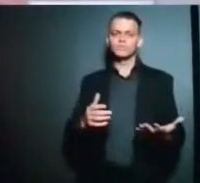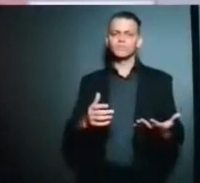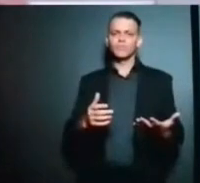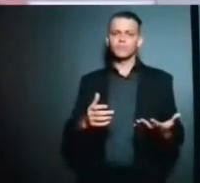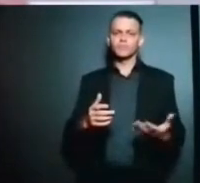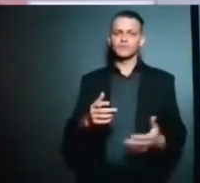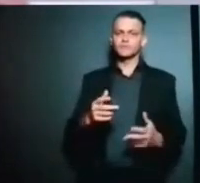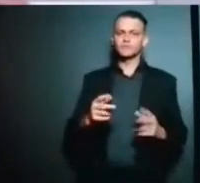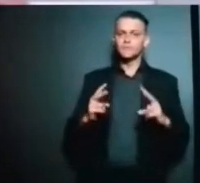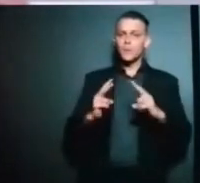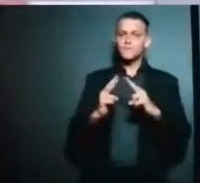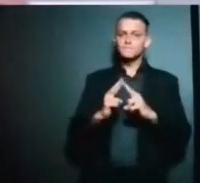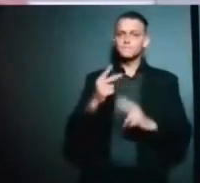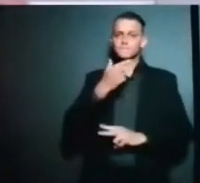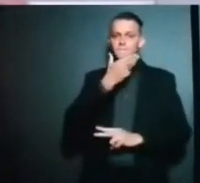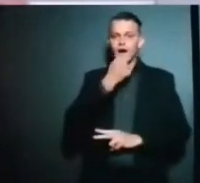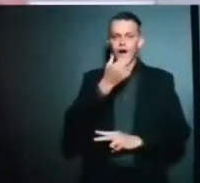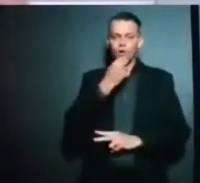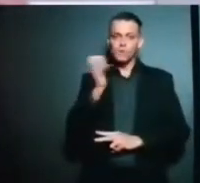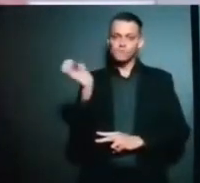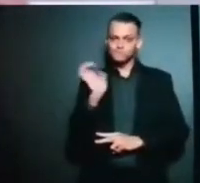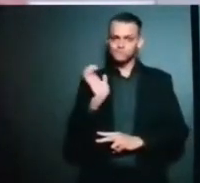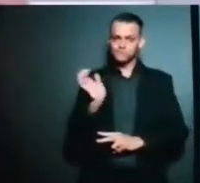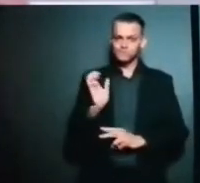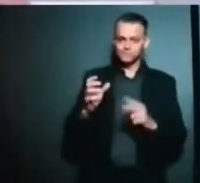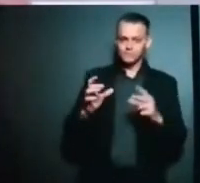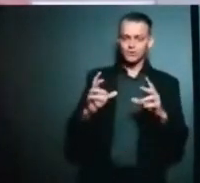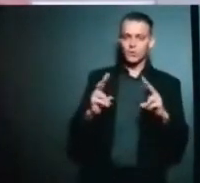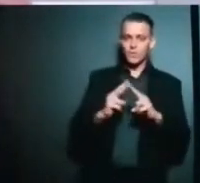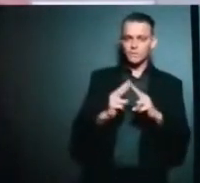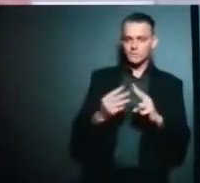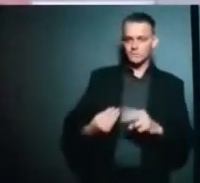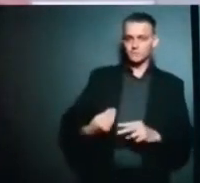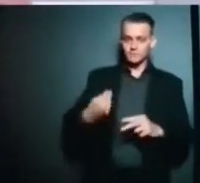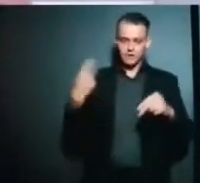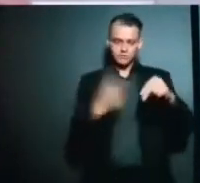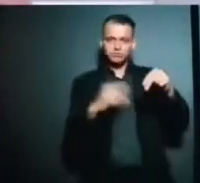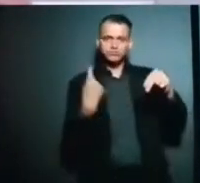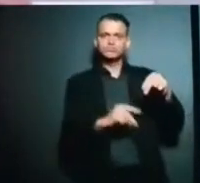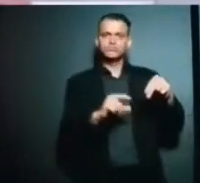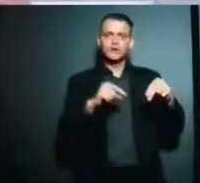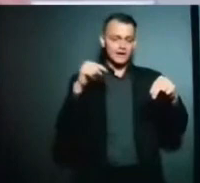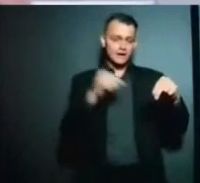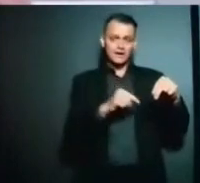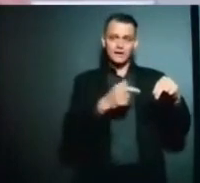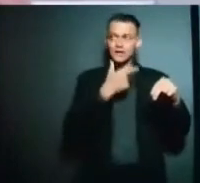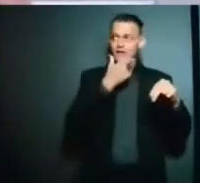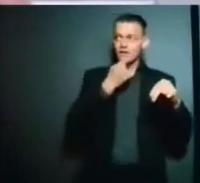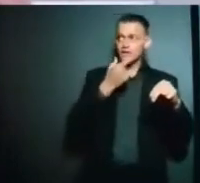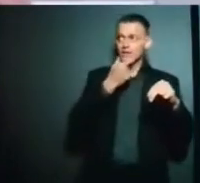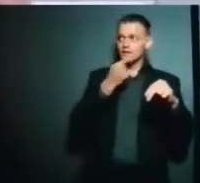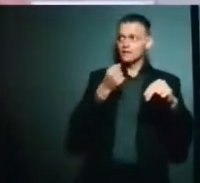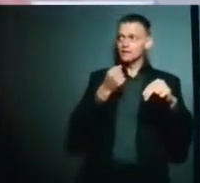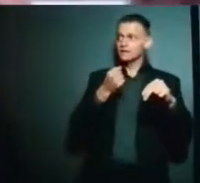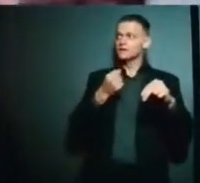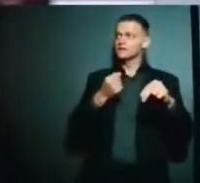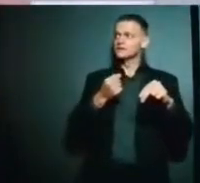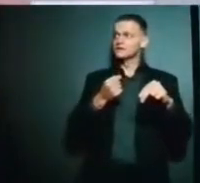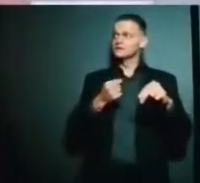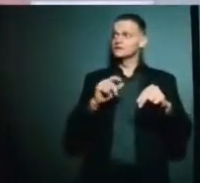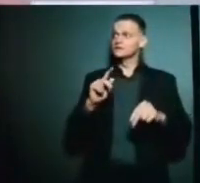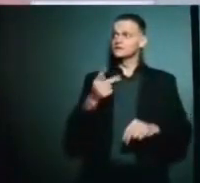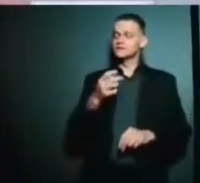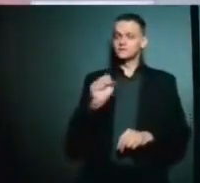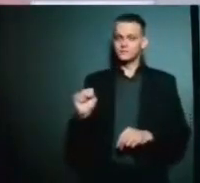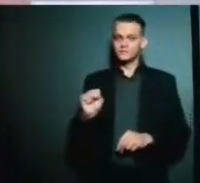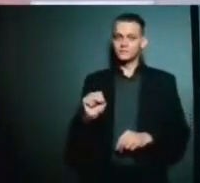um par homossexual que vive junto e um deles agrediu o outro, aquele homossexual vítima de violência não tem acesso a essa reserva de vagas